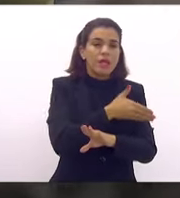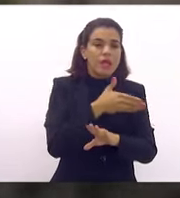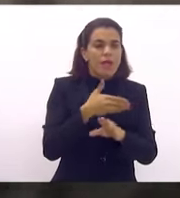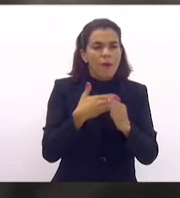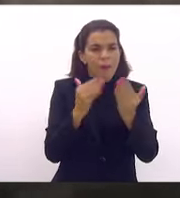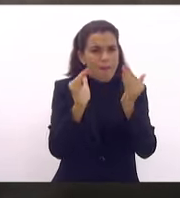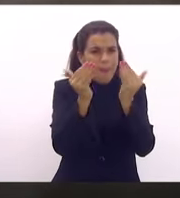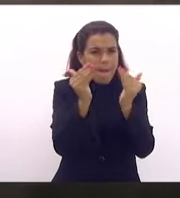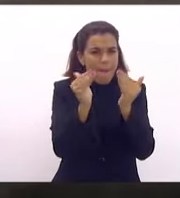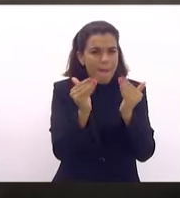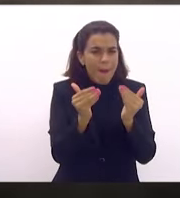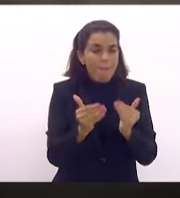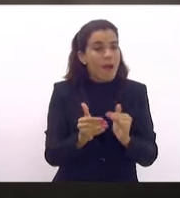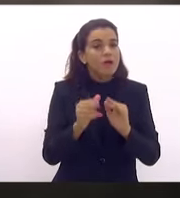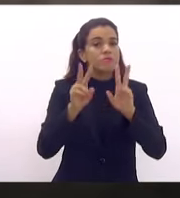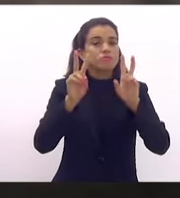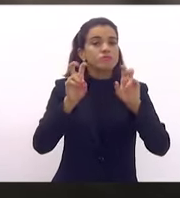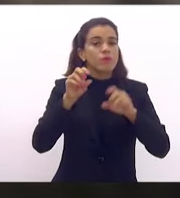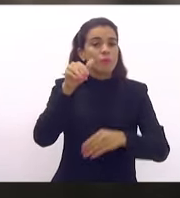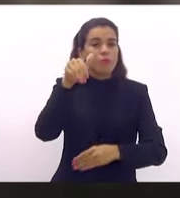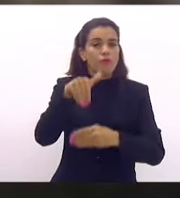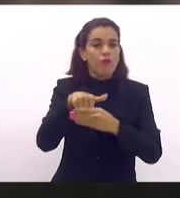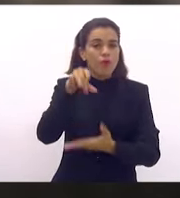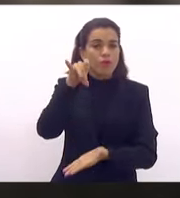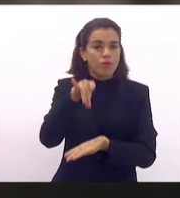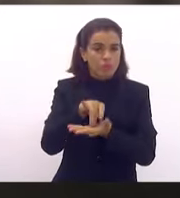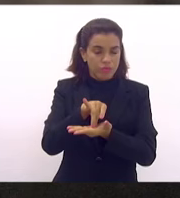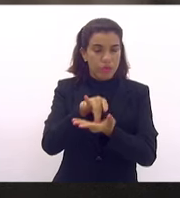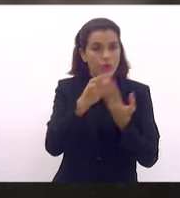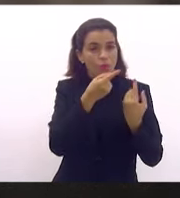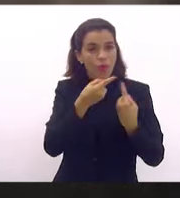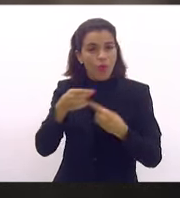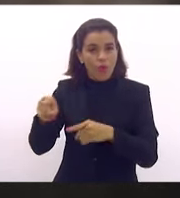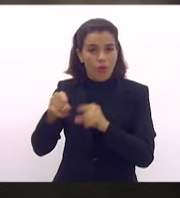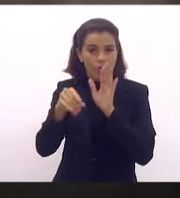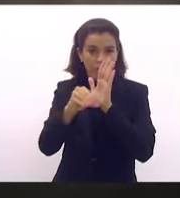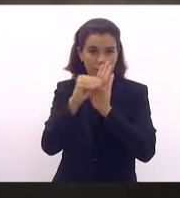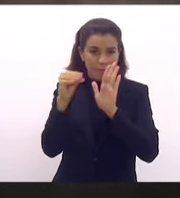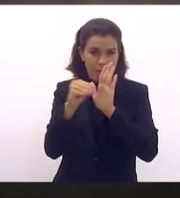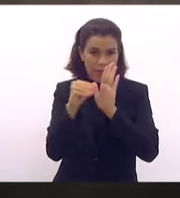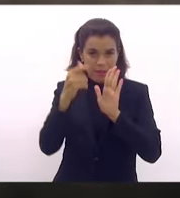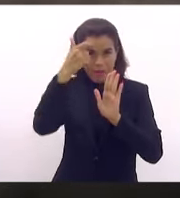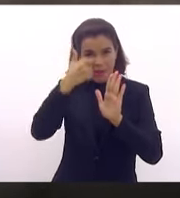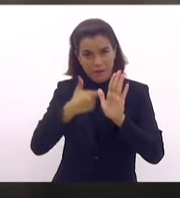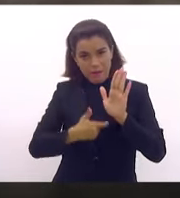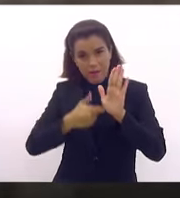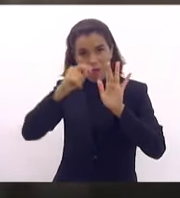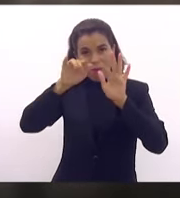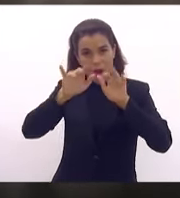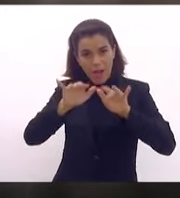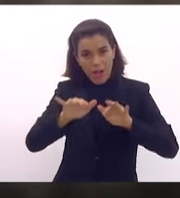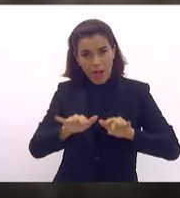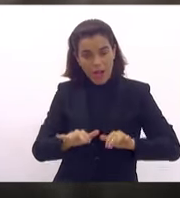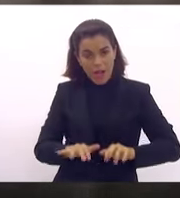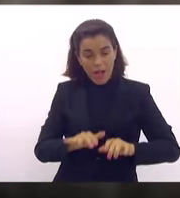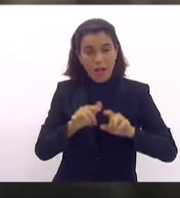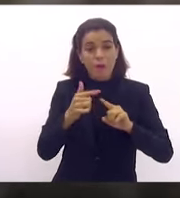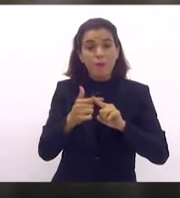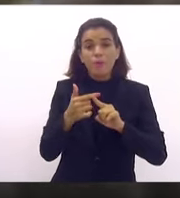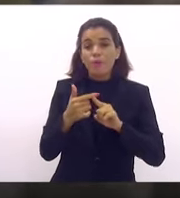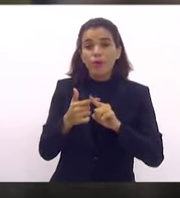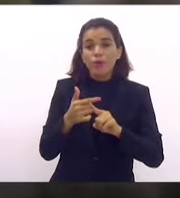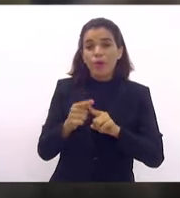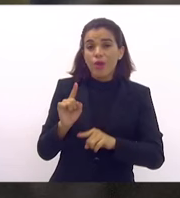relação ao voto original que ele apresentou, contrário a algumas emendas que eu apresentei. e até justificando que uma delas